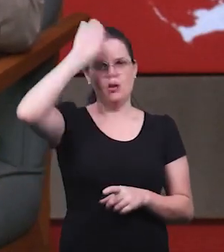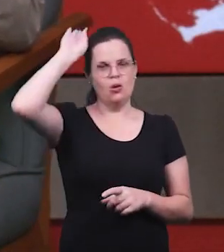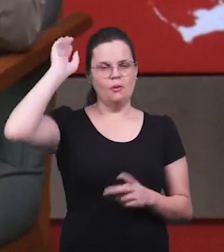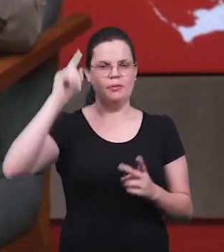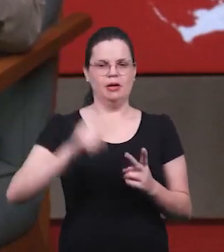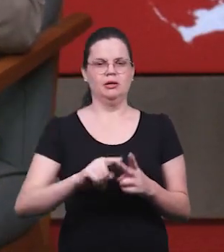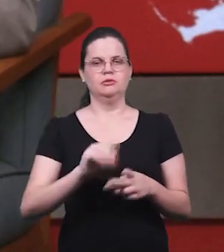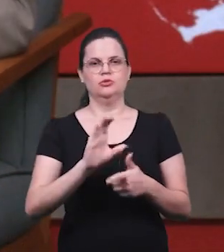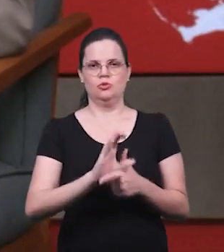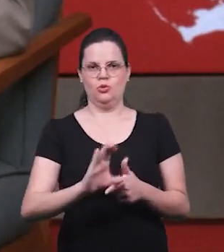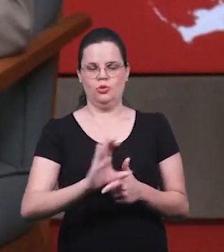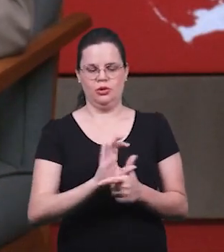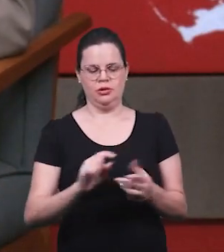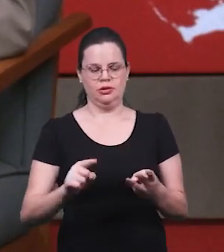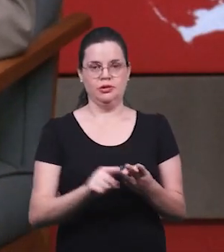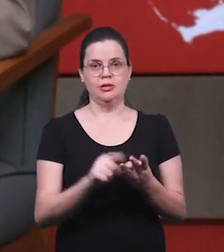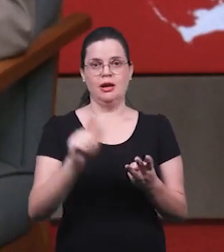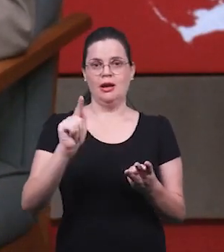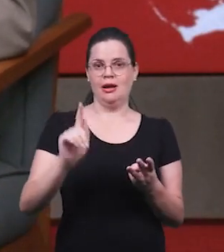aos Coríntios e aos Gálatas,